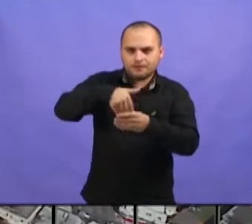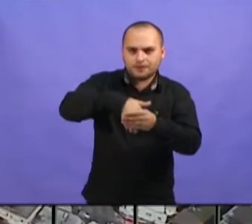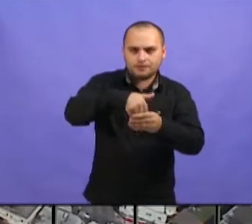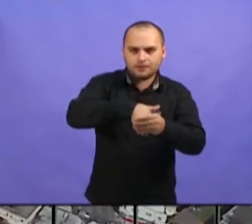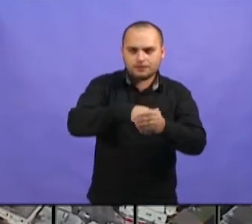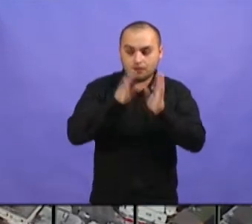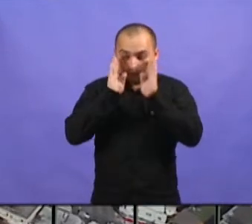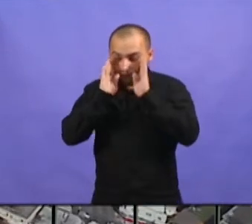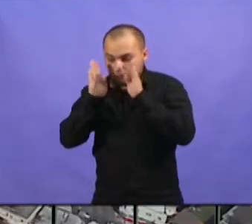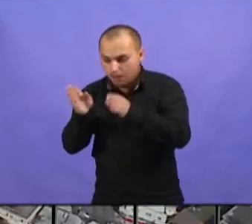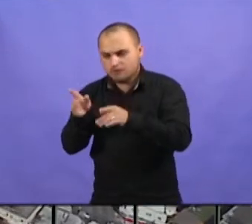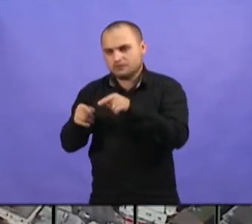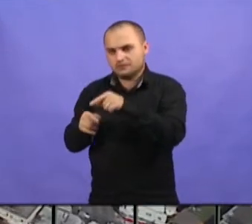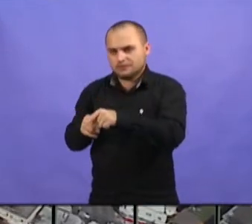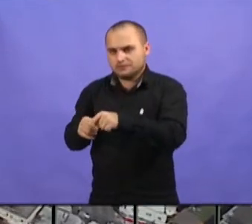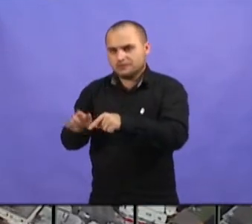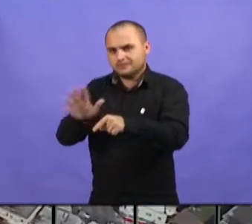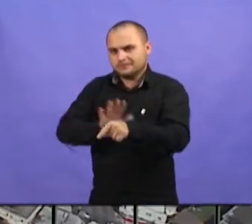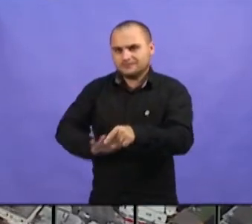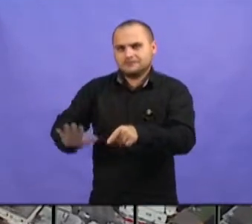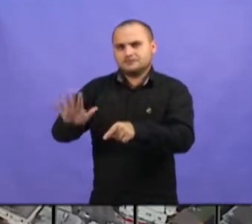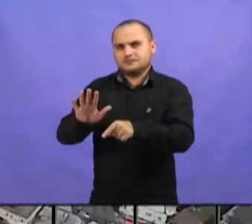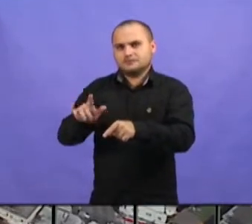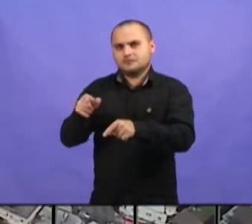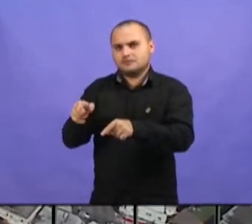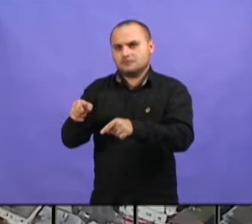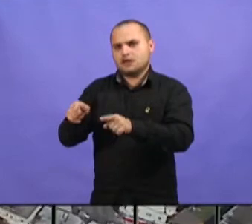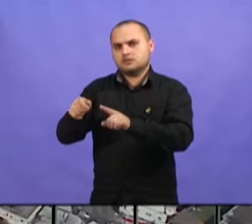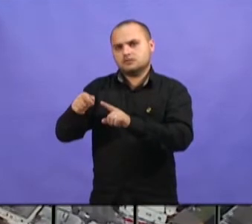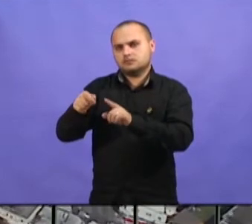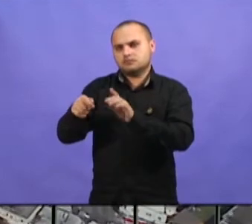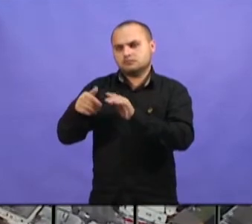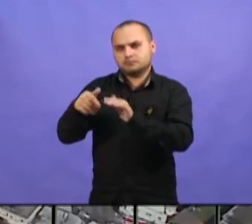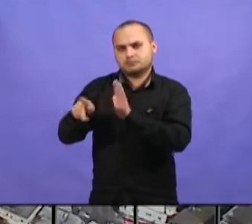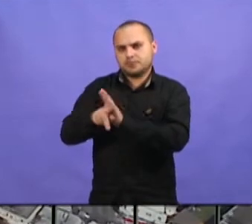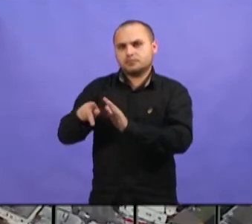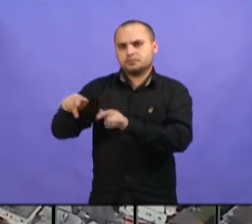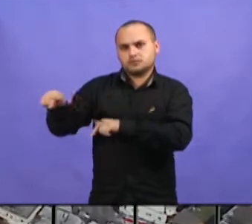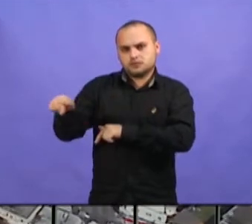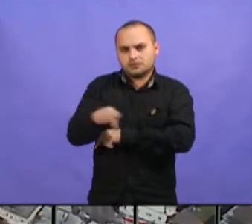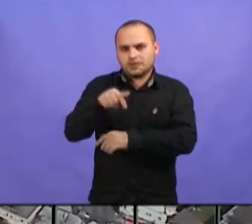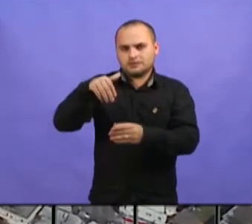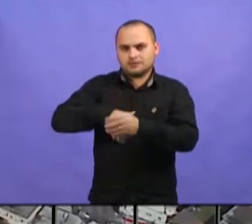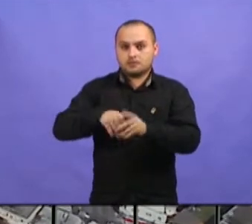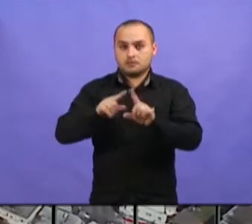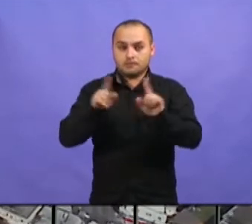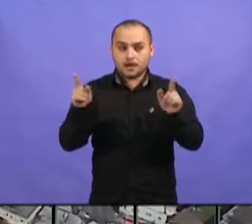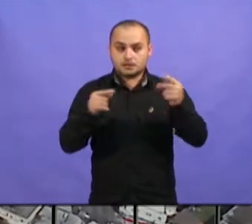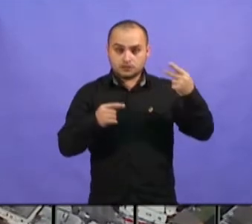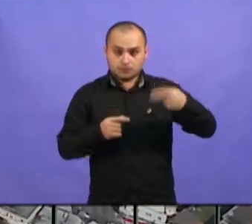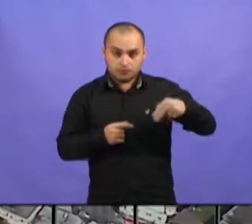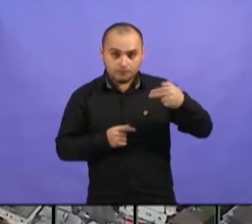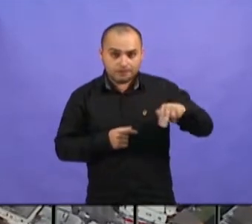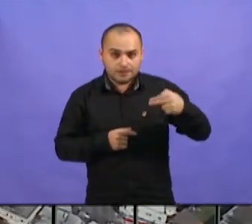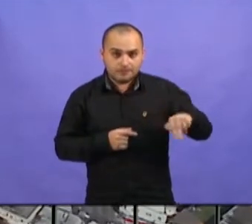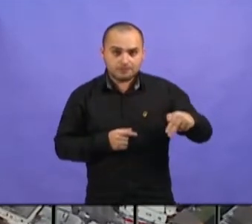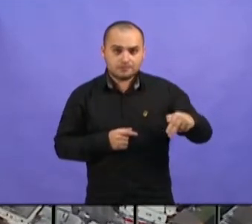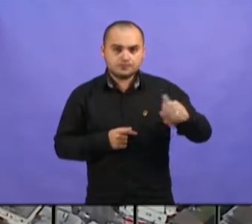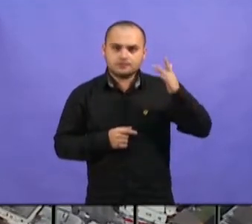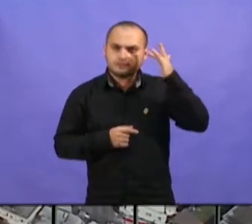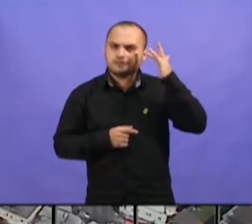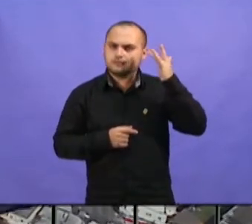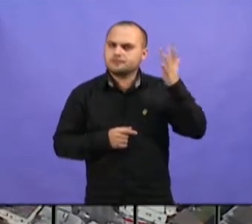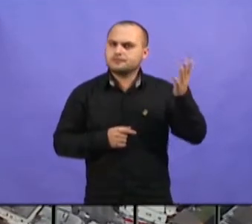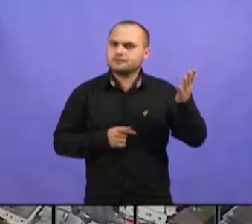está muito grande nesses finais de semana aí de eleição. Mas ali em novembro, possivelmente próximo